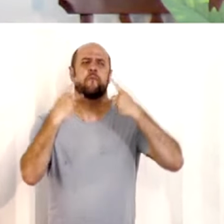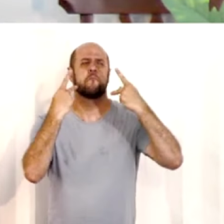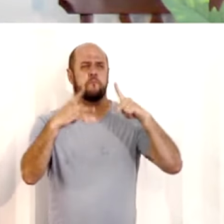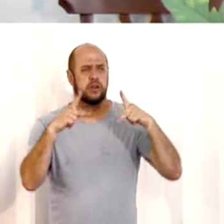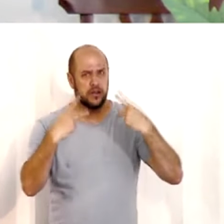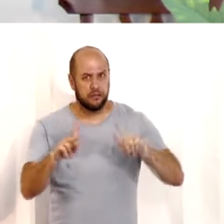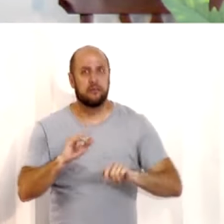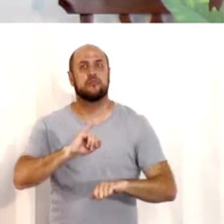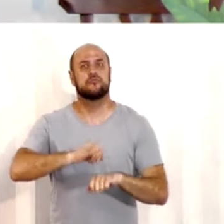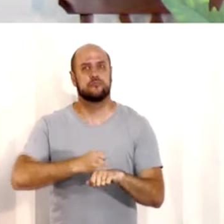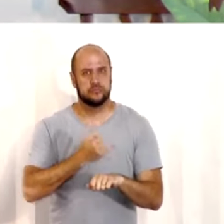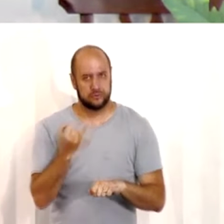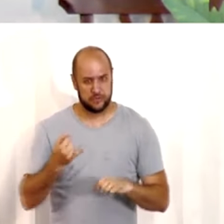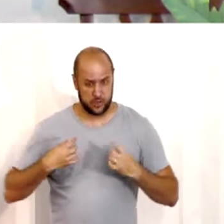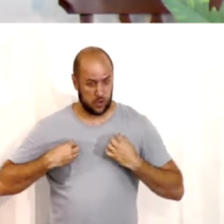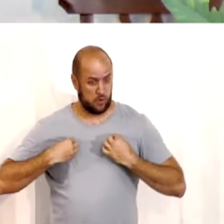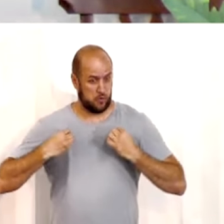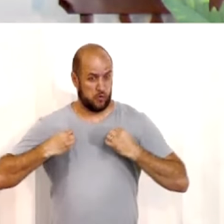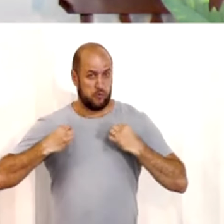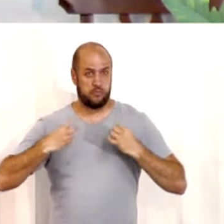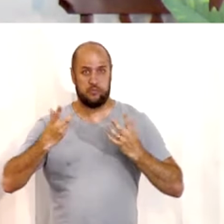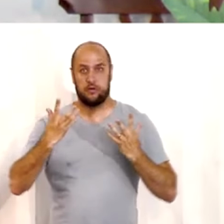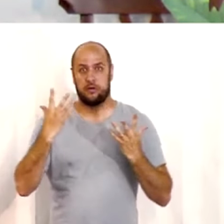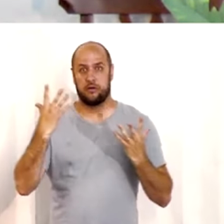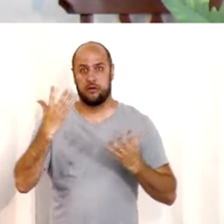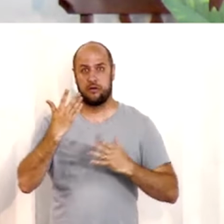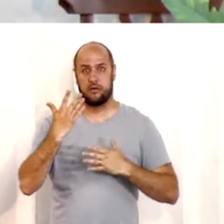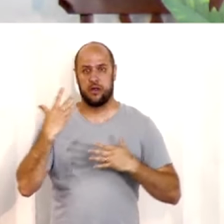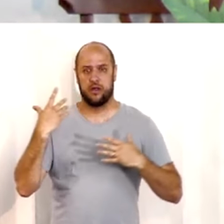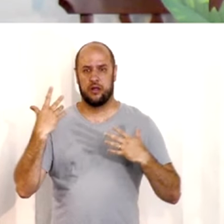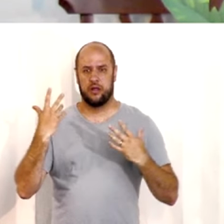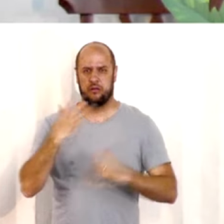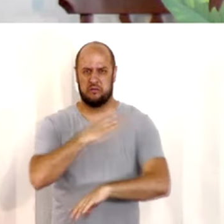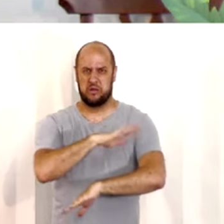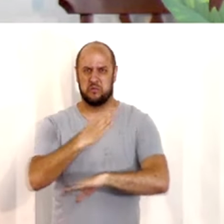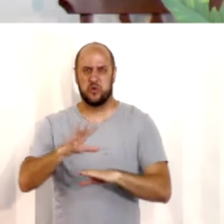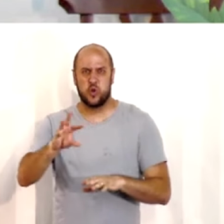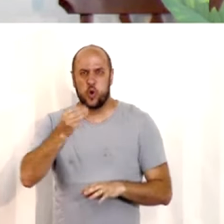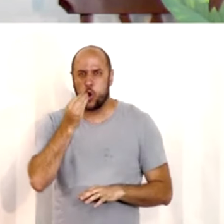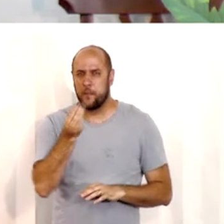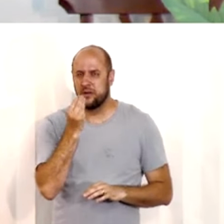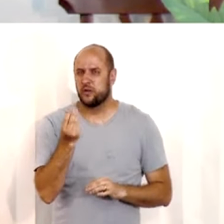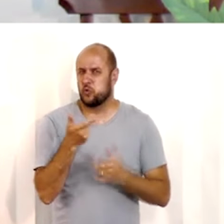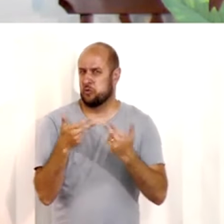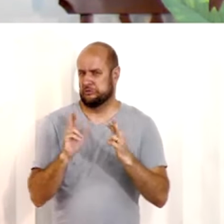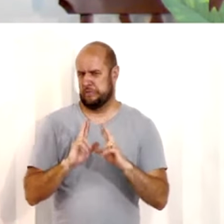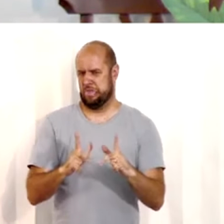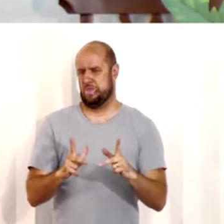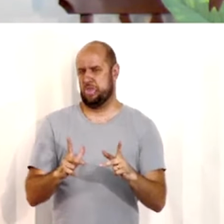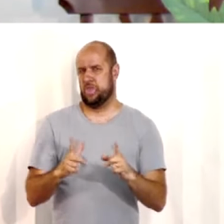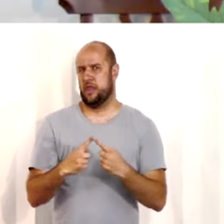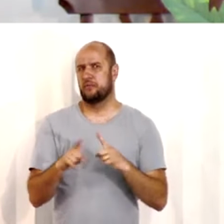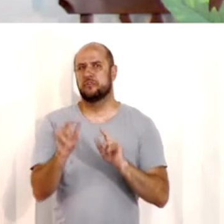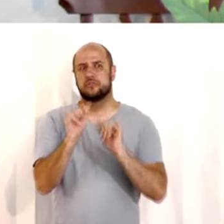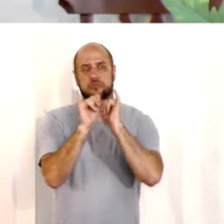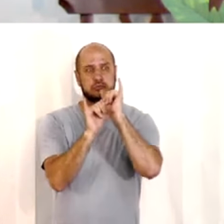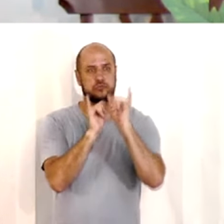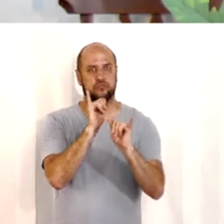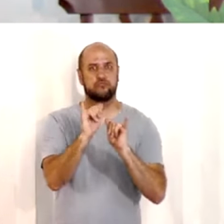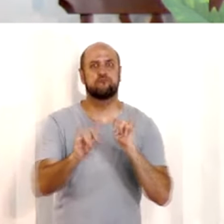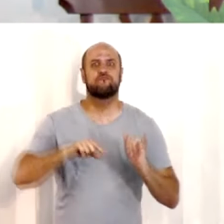Jerusalém, ele se vestia com pele de camelo, comia coisas estranhas, mas falava coisas muito profundas. E